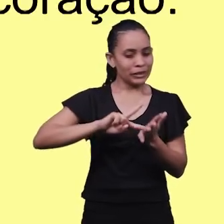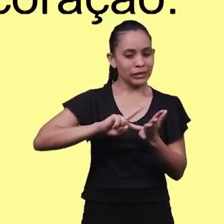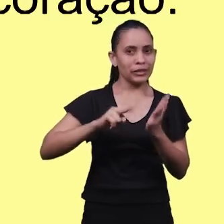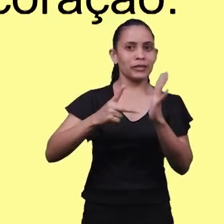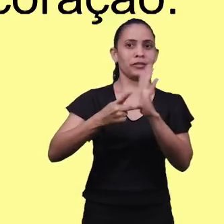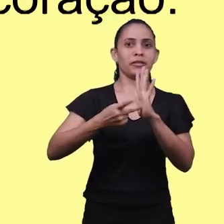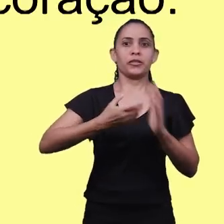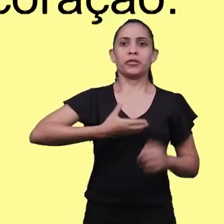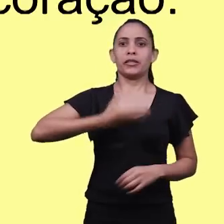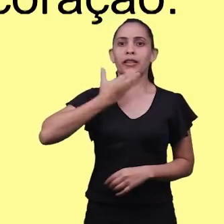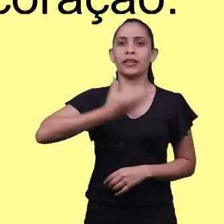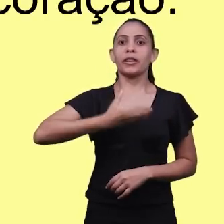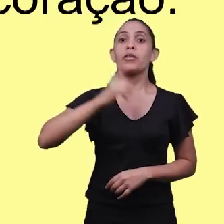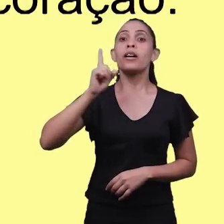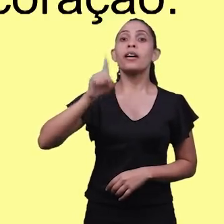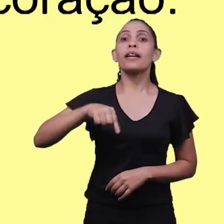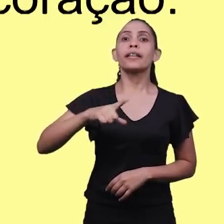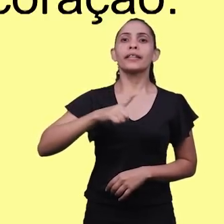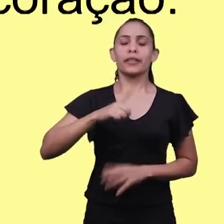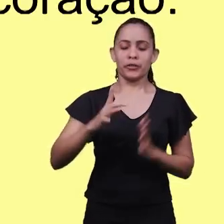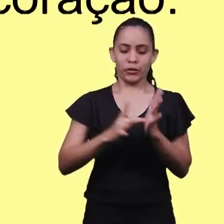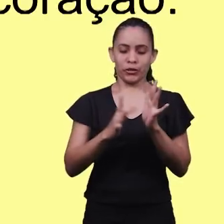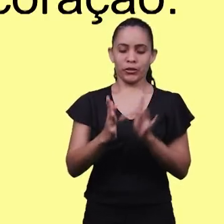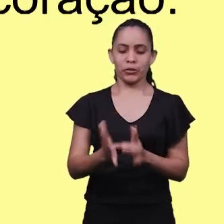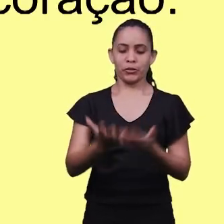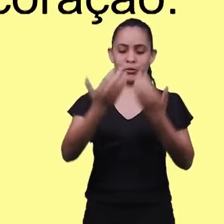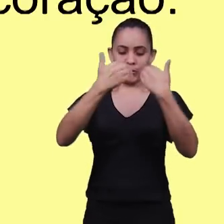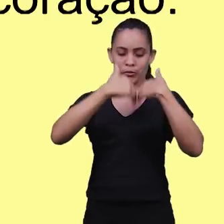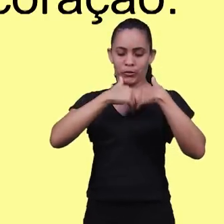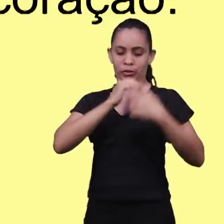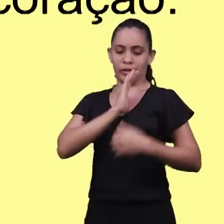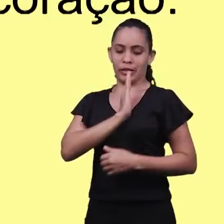esse. É ter Jesus vivo no nosso